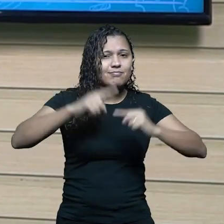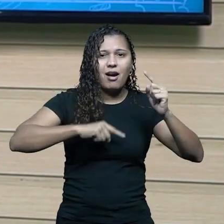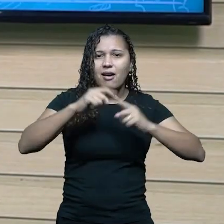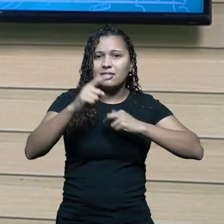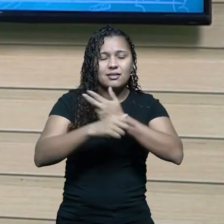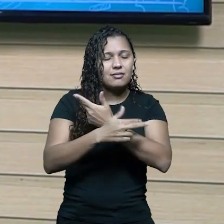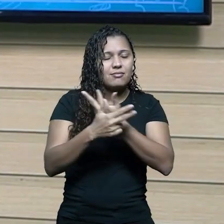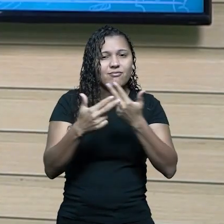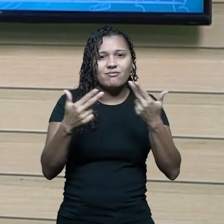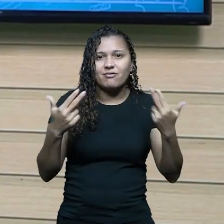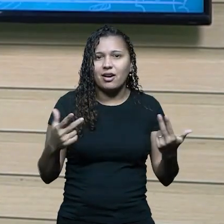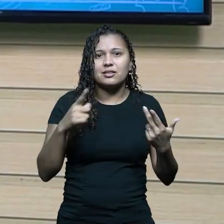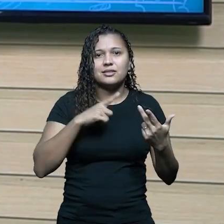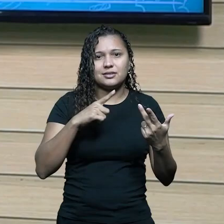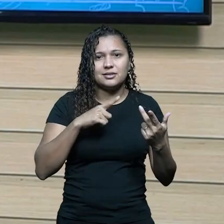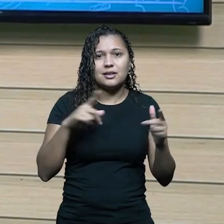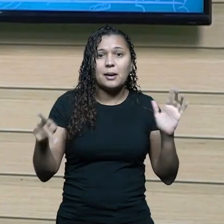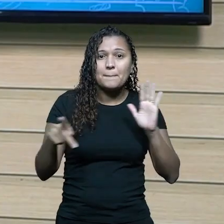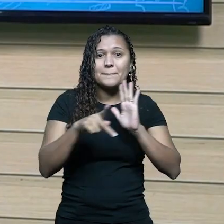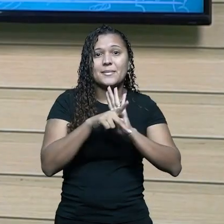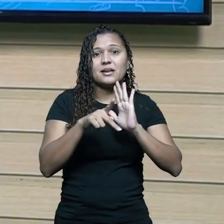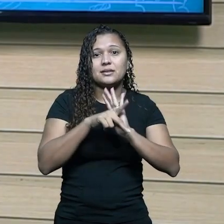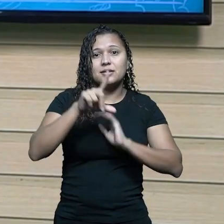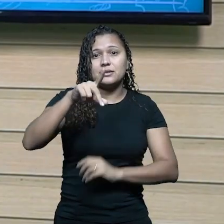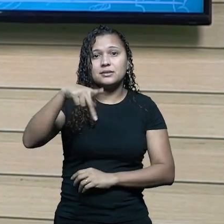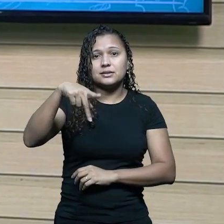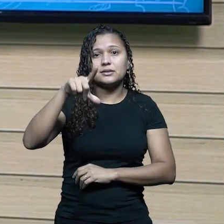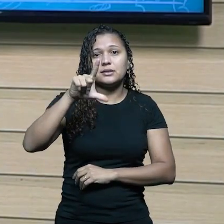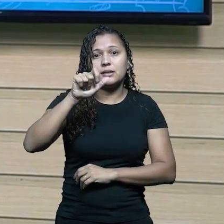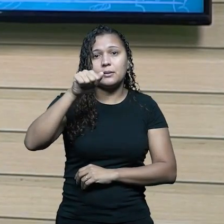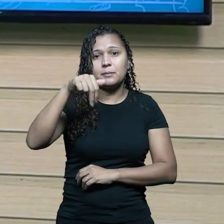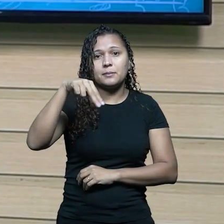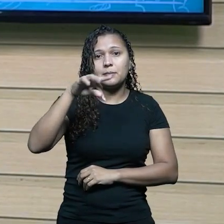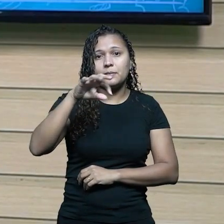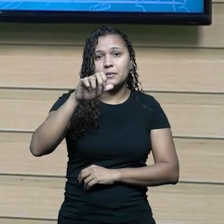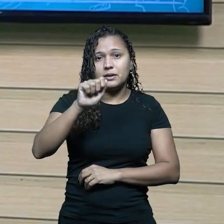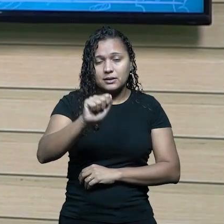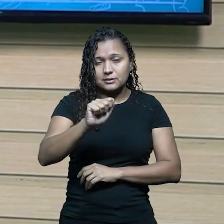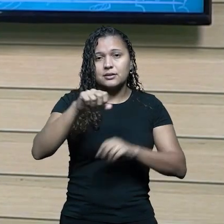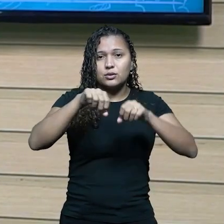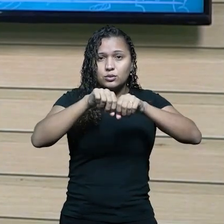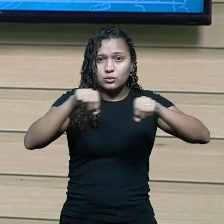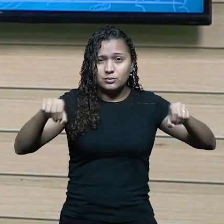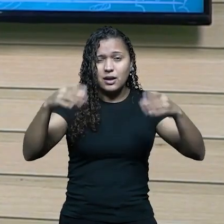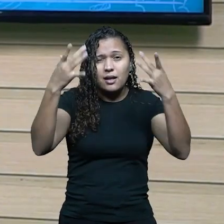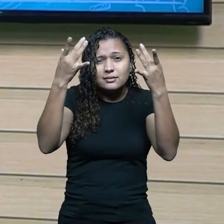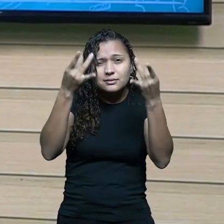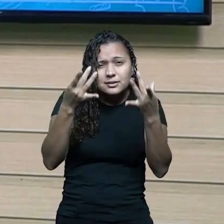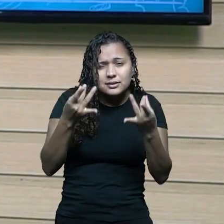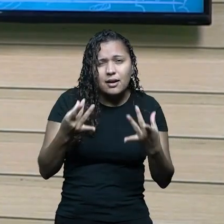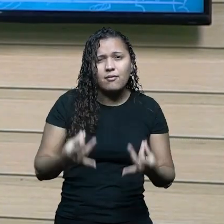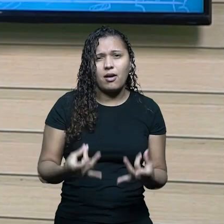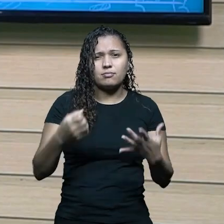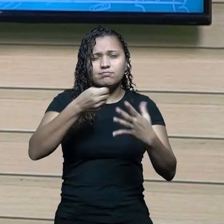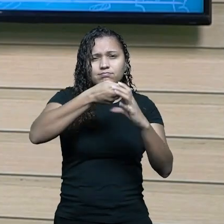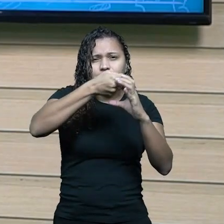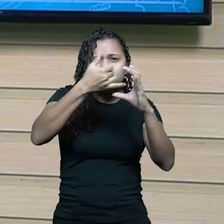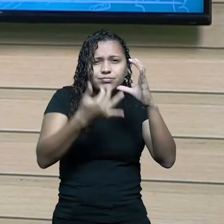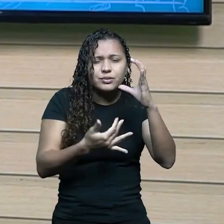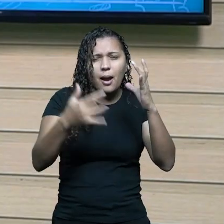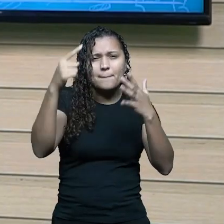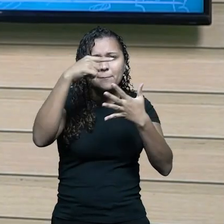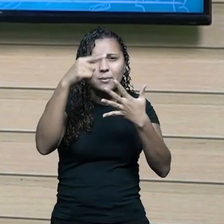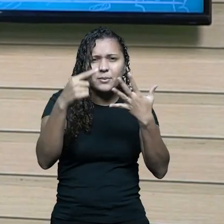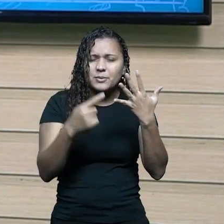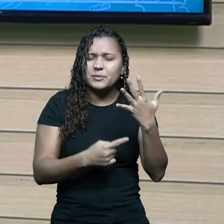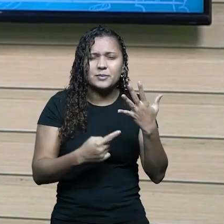também todos os elementos que fazem parte da planta de tubulação, descrevendo e discriminando